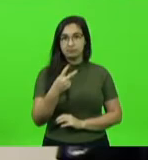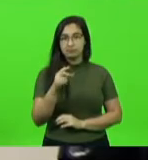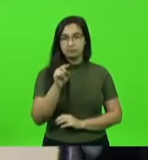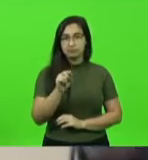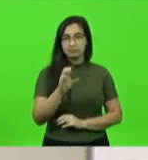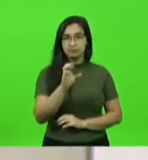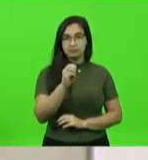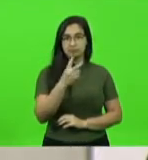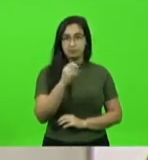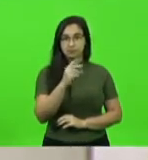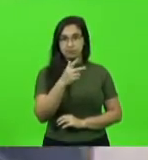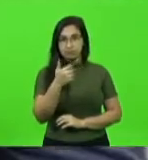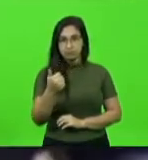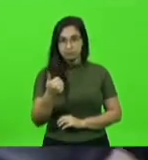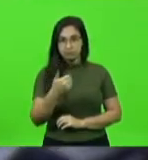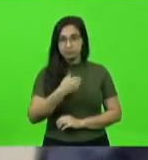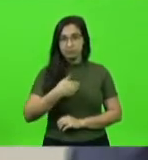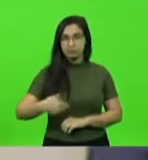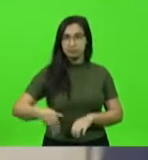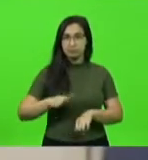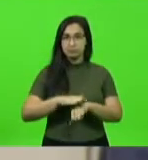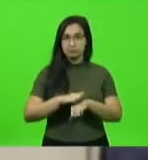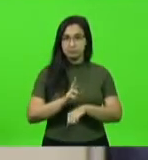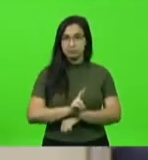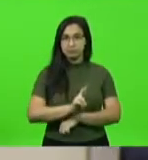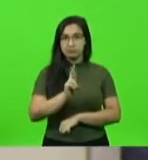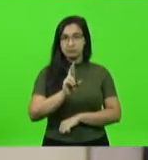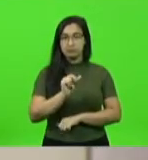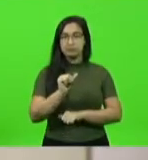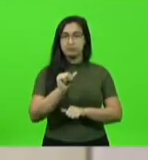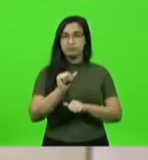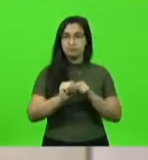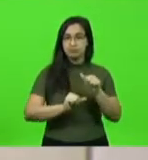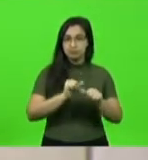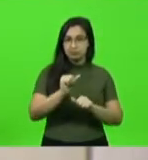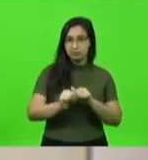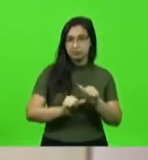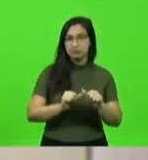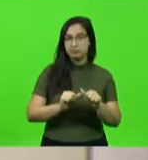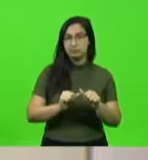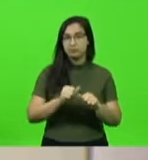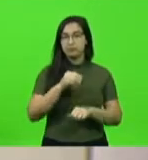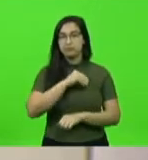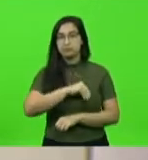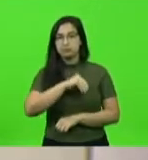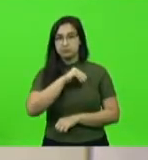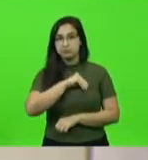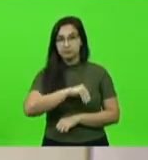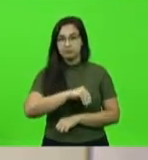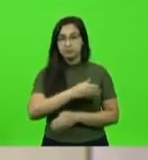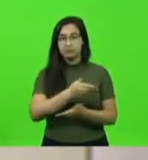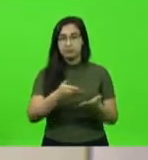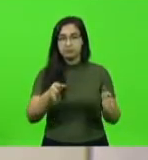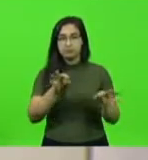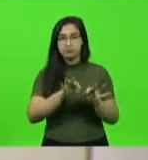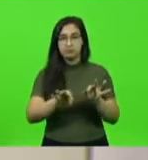12.0/2021, autor Governo do Estado, reajusta o subsídio mensal das carreiras pertencentes às